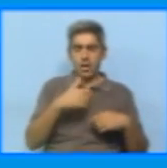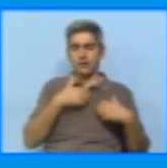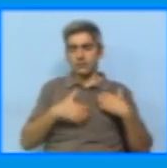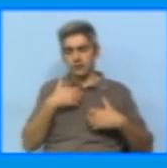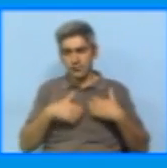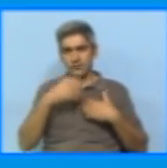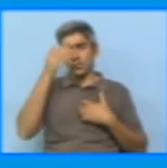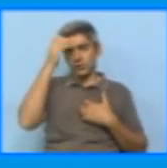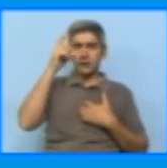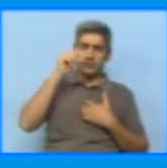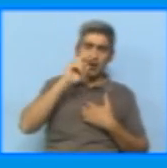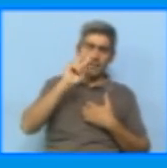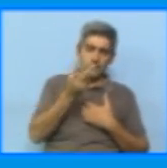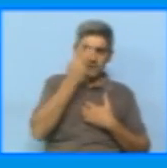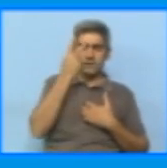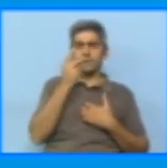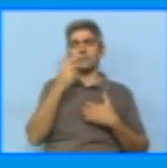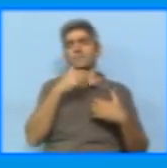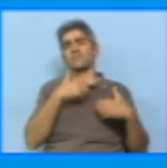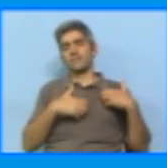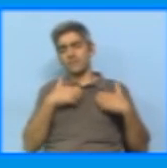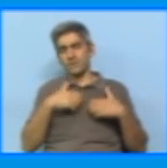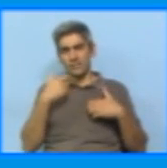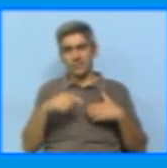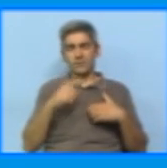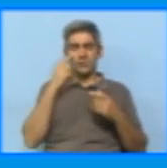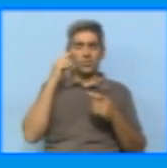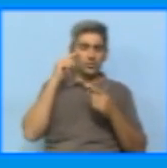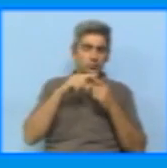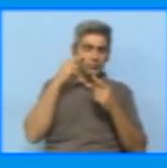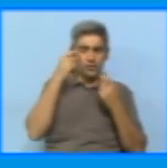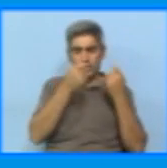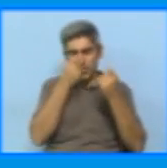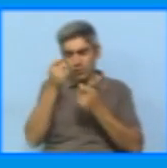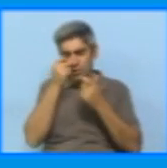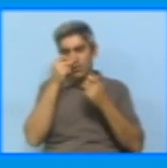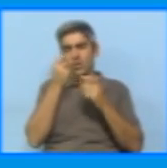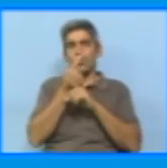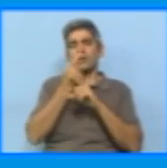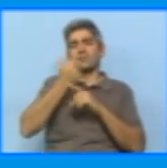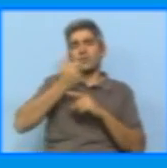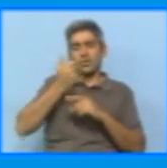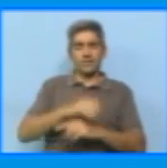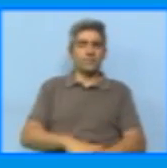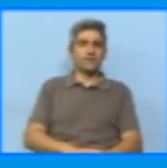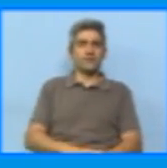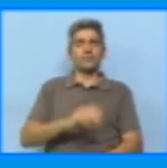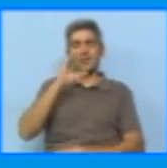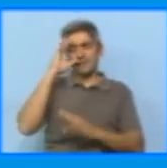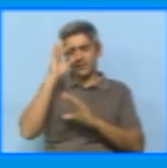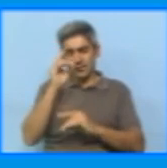de inteligência também, para procurar aquilo que é bom, para